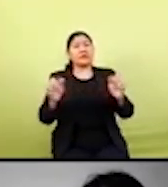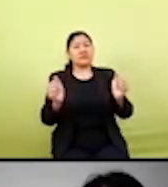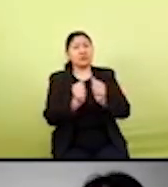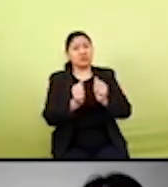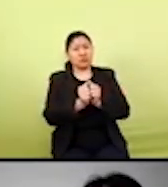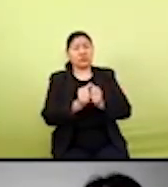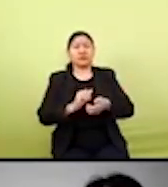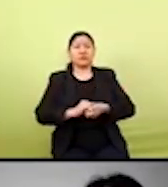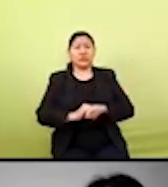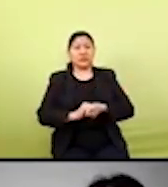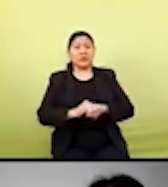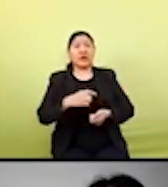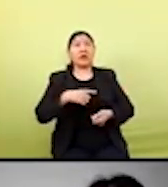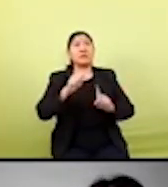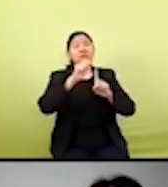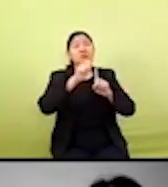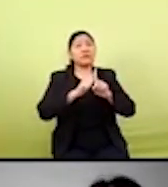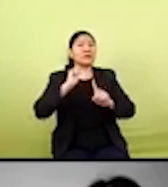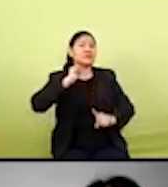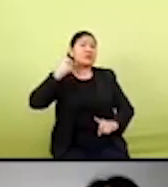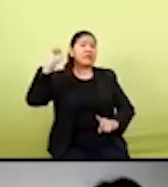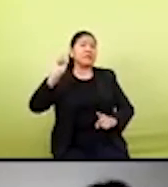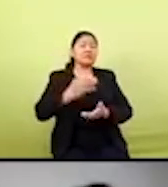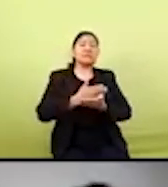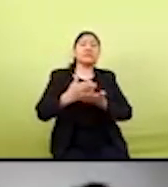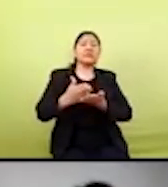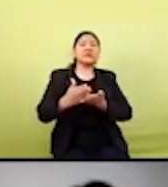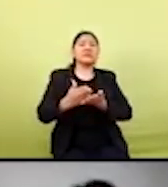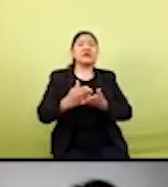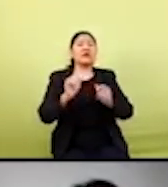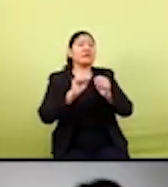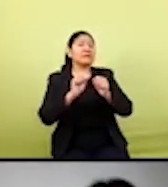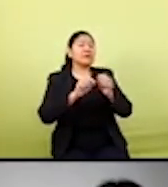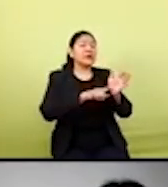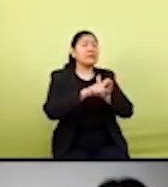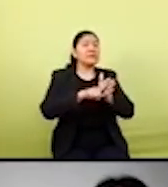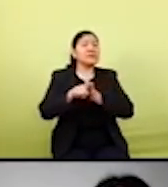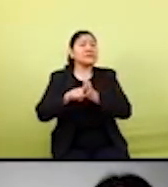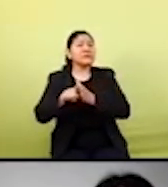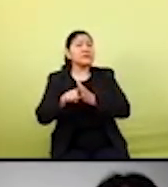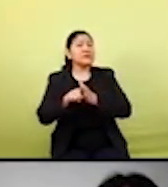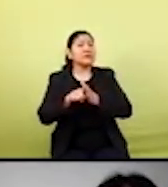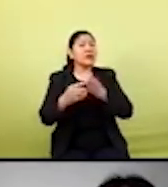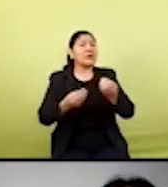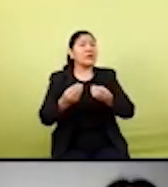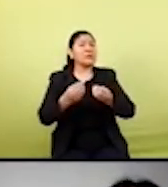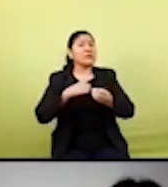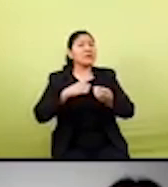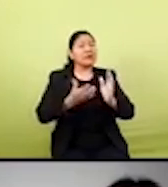Em abril, né, segundo alguns dados aí do Fórum Brasileiro de Segurança Pública, nós tivemos um aumento